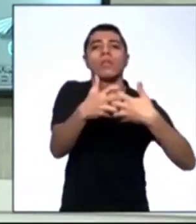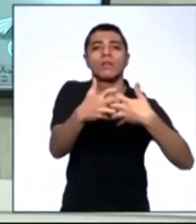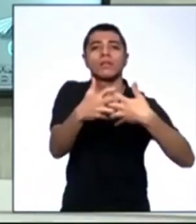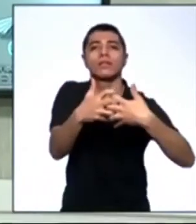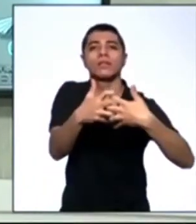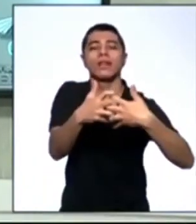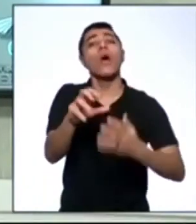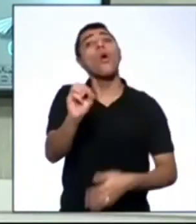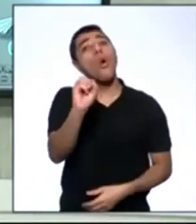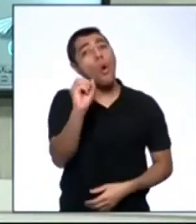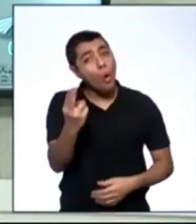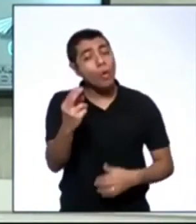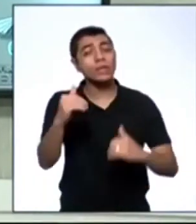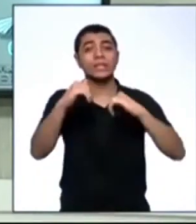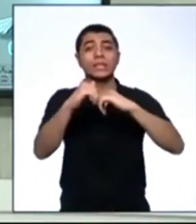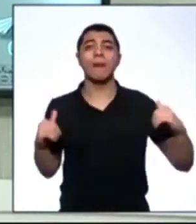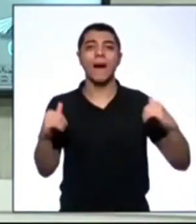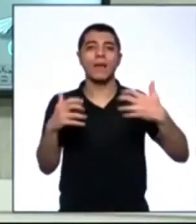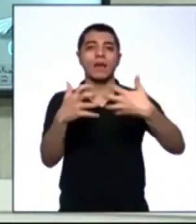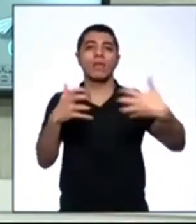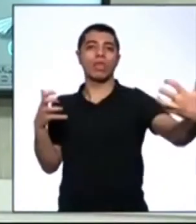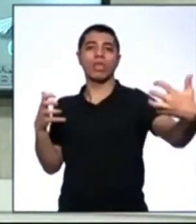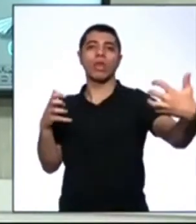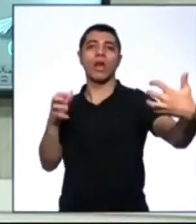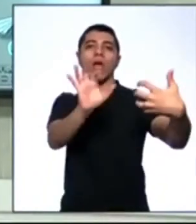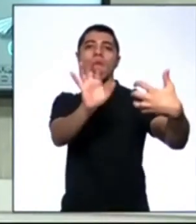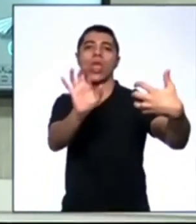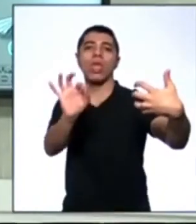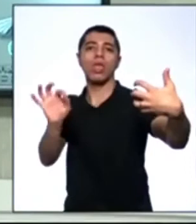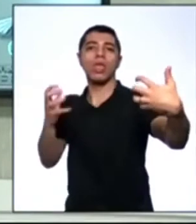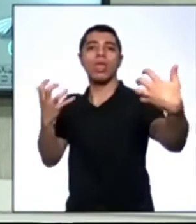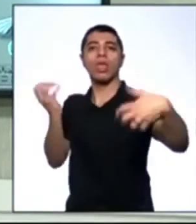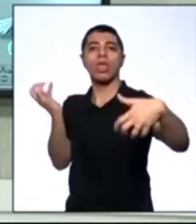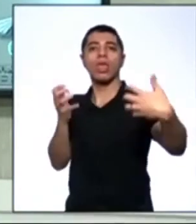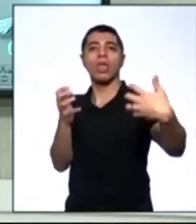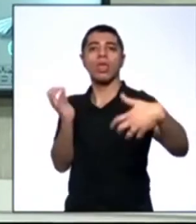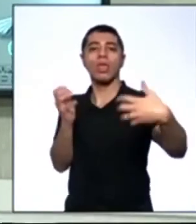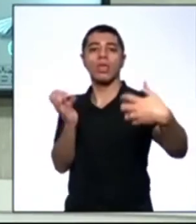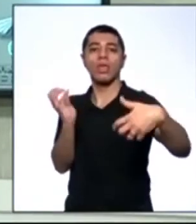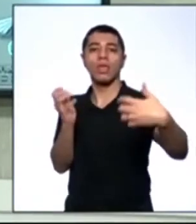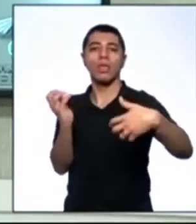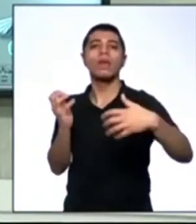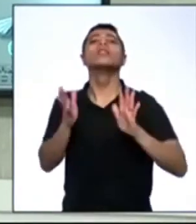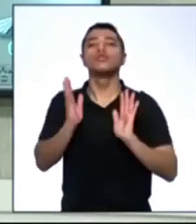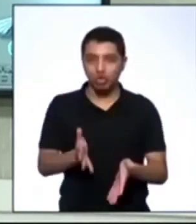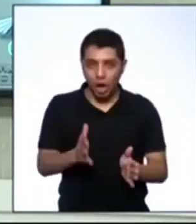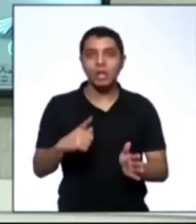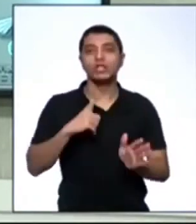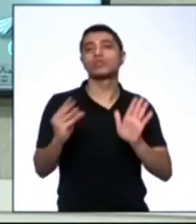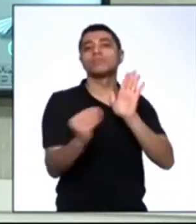direto via corrente. Vamos fazer um exercício que foi o que estreou, né, esse